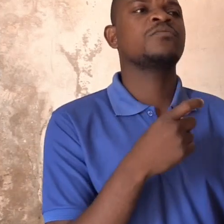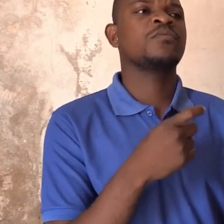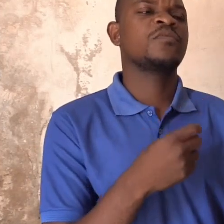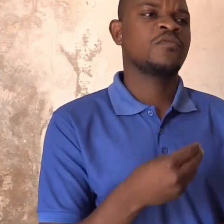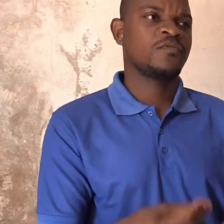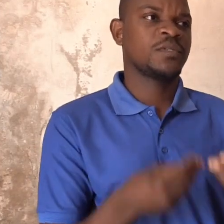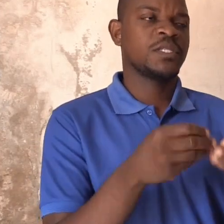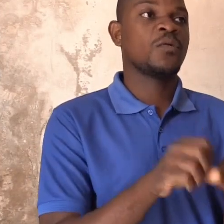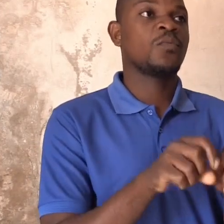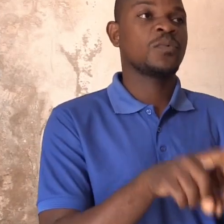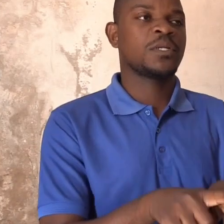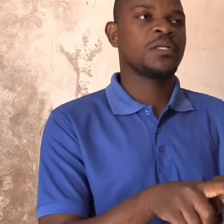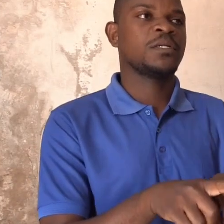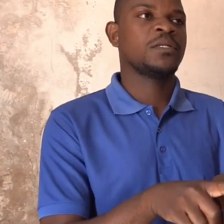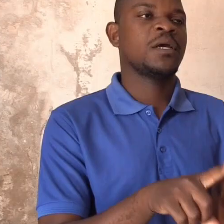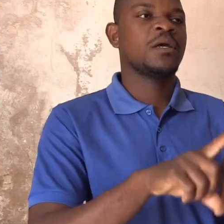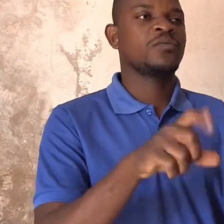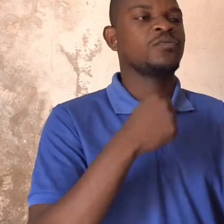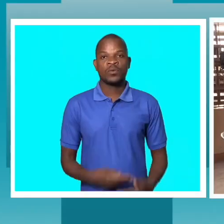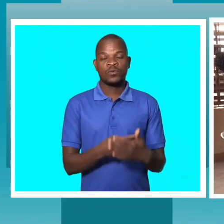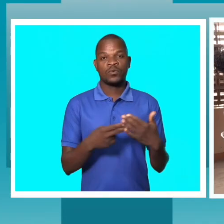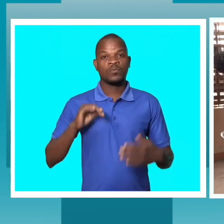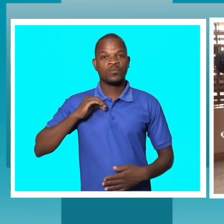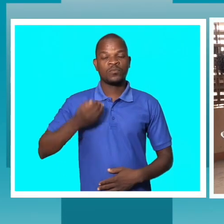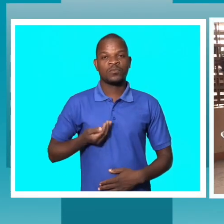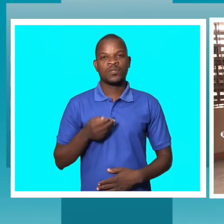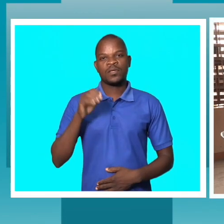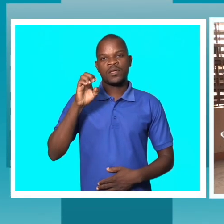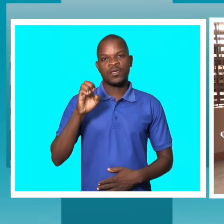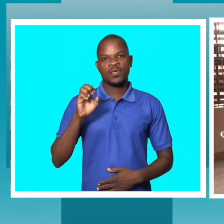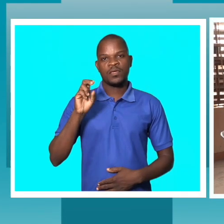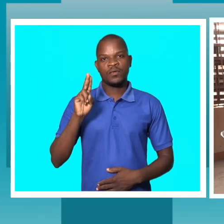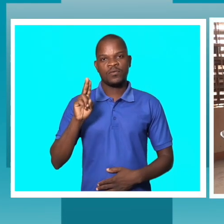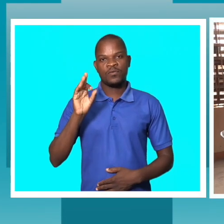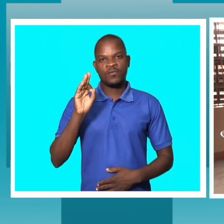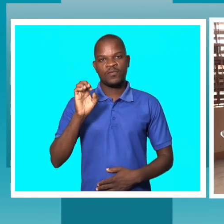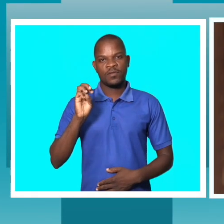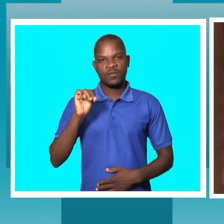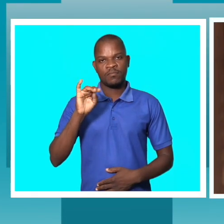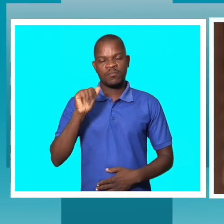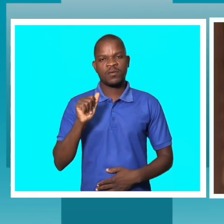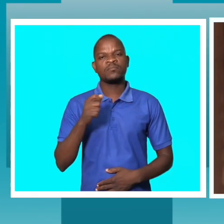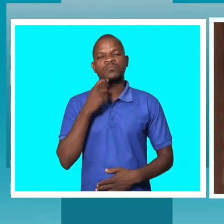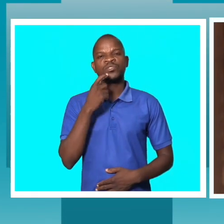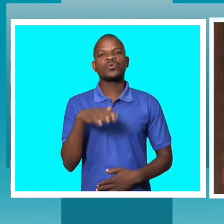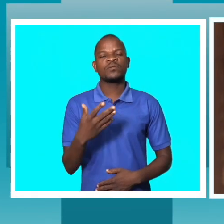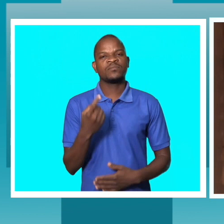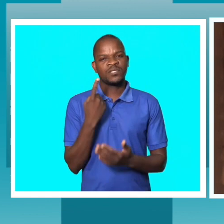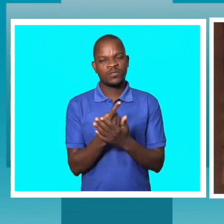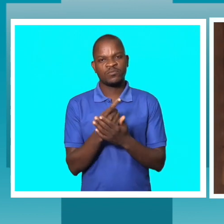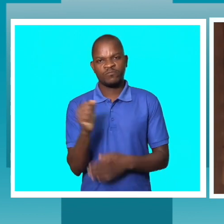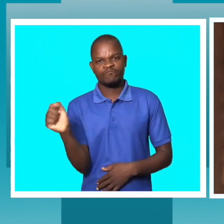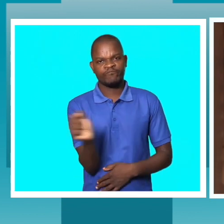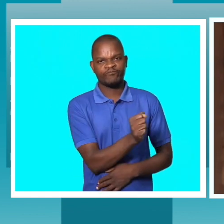oportunidade nessa área de emprego às pessoas com deficiência. Eufêmia Ramel, ativista social, defende a